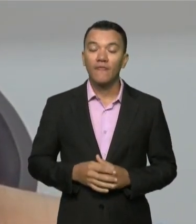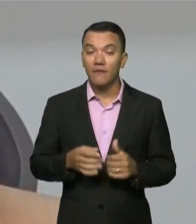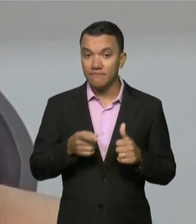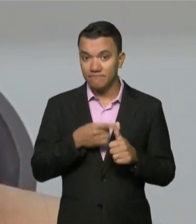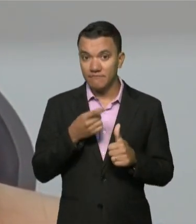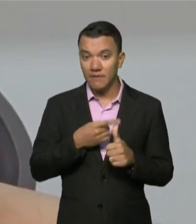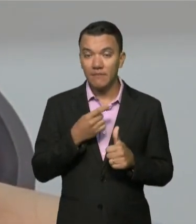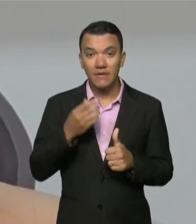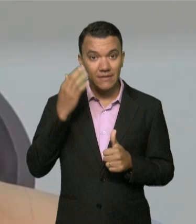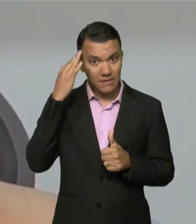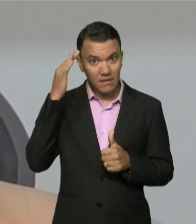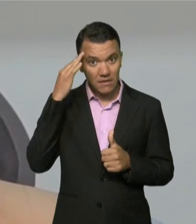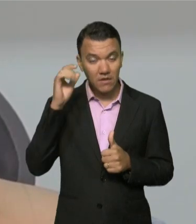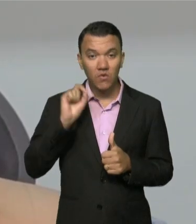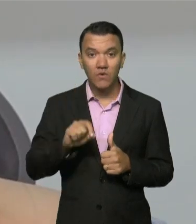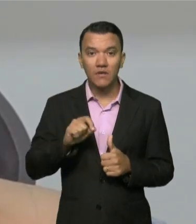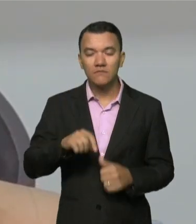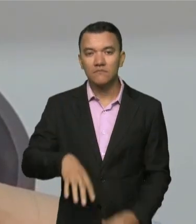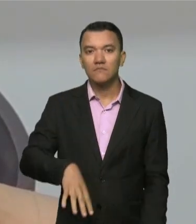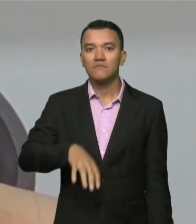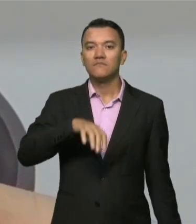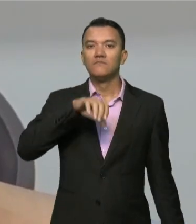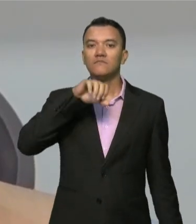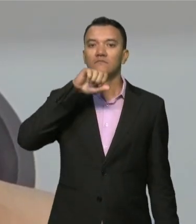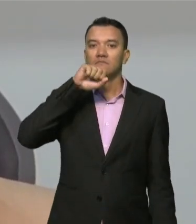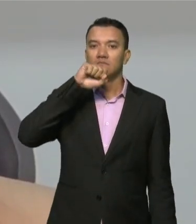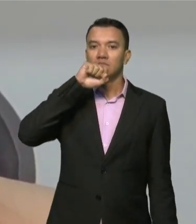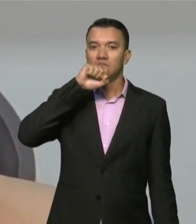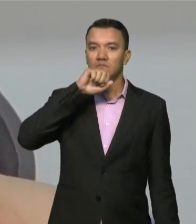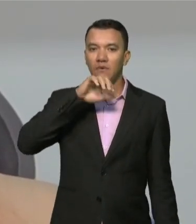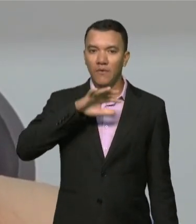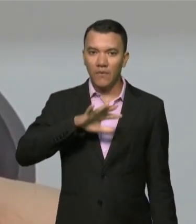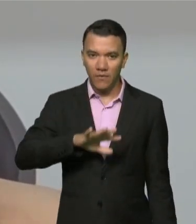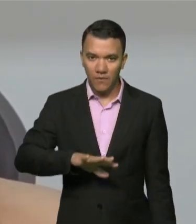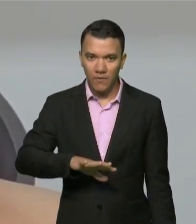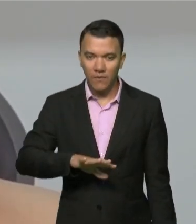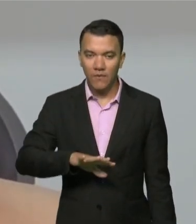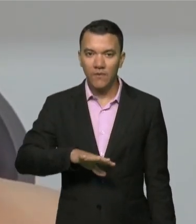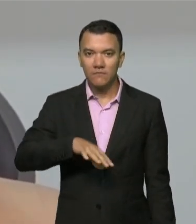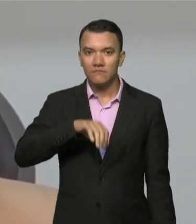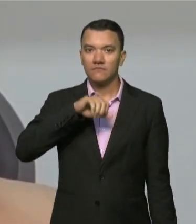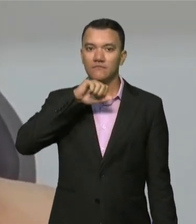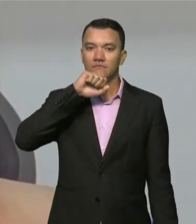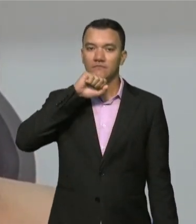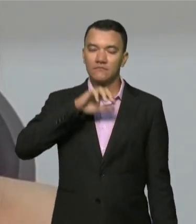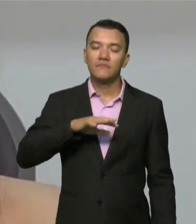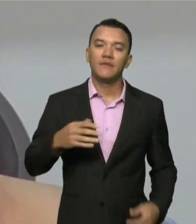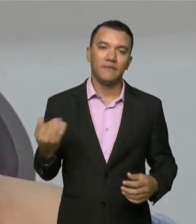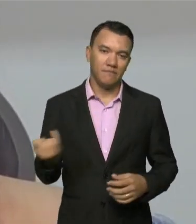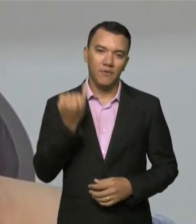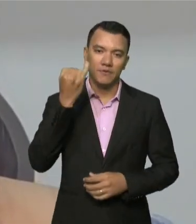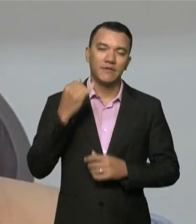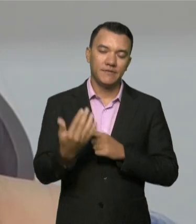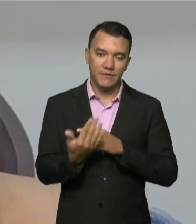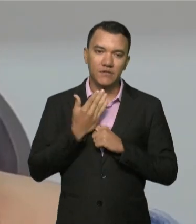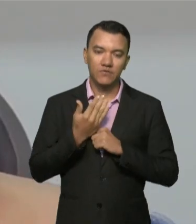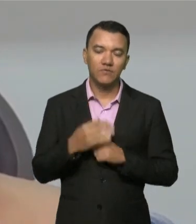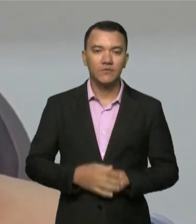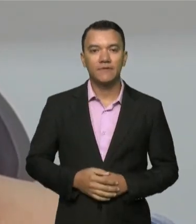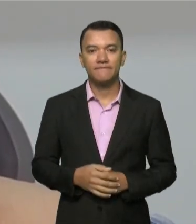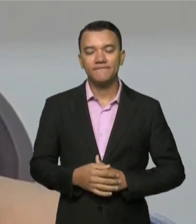precisa entender que respirar profundamente, ter um controle dessa respiração vai ser fundamental para que você